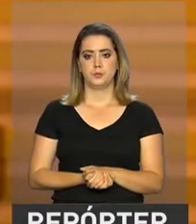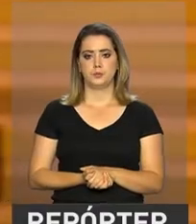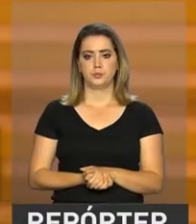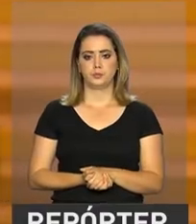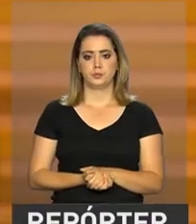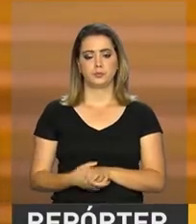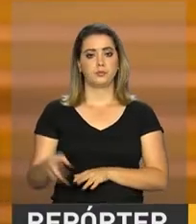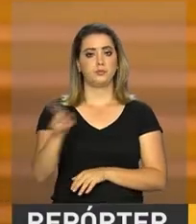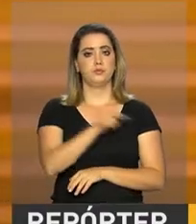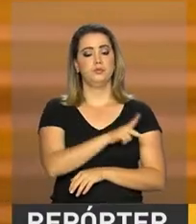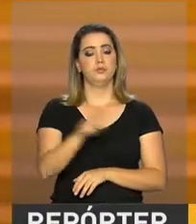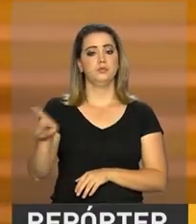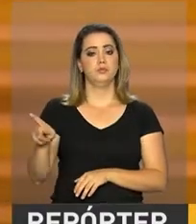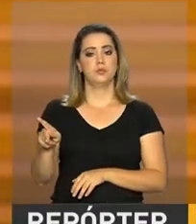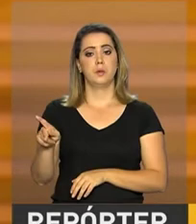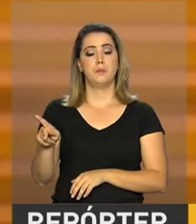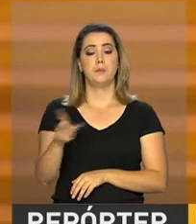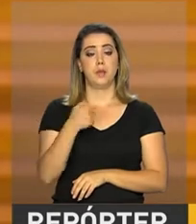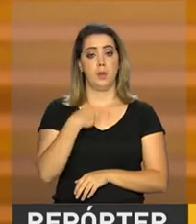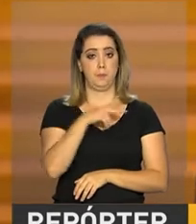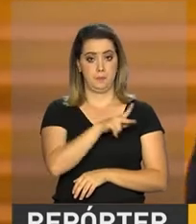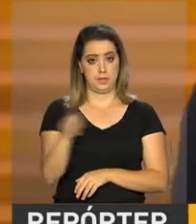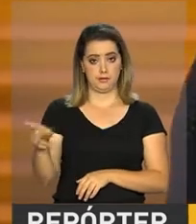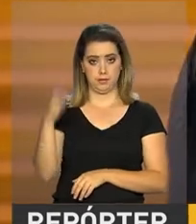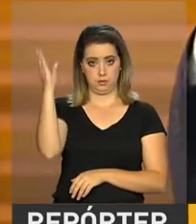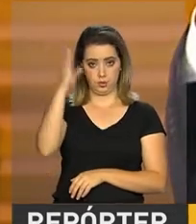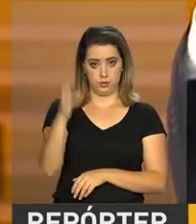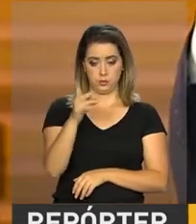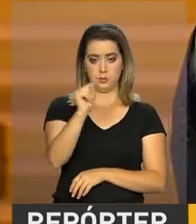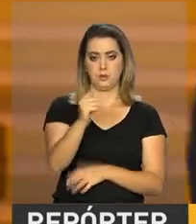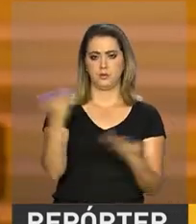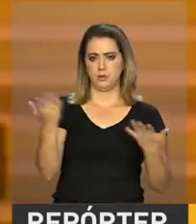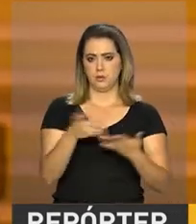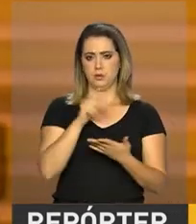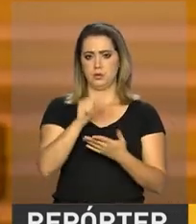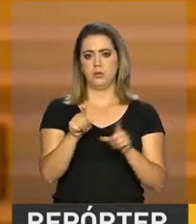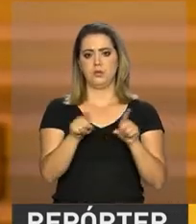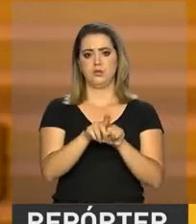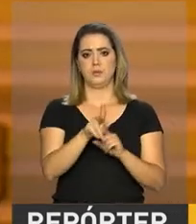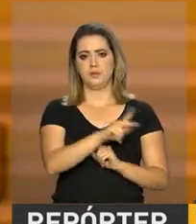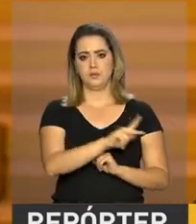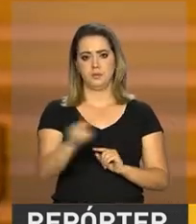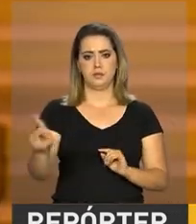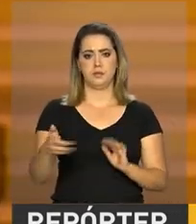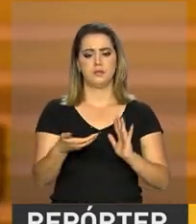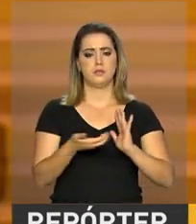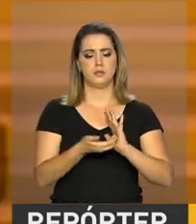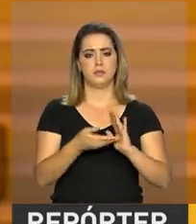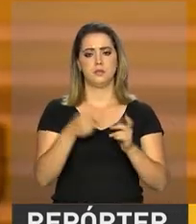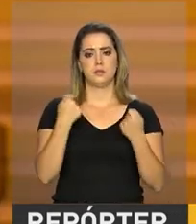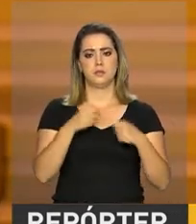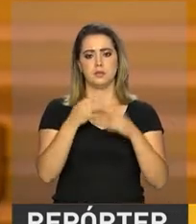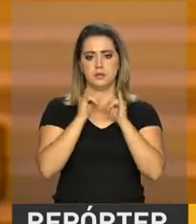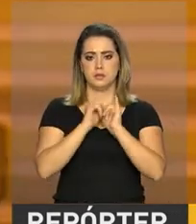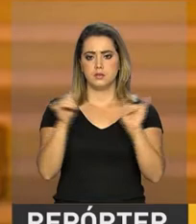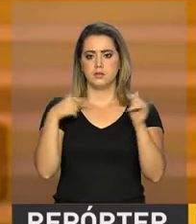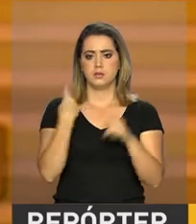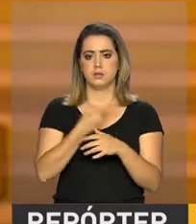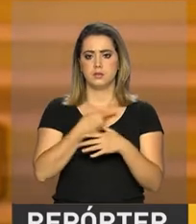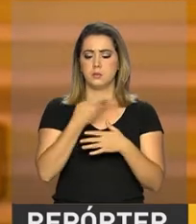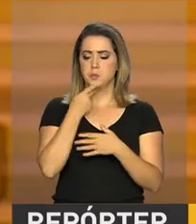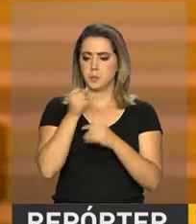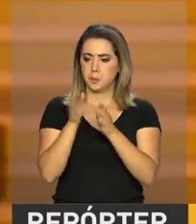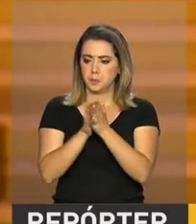como presidente em exercício, mas como presidente da Câmara, e não posso reclamar um milímetro, e tenho que deixar claro os meus